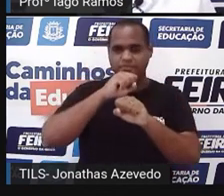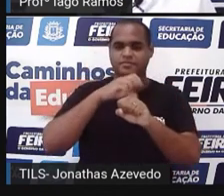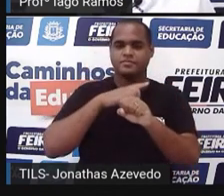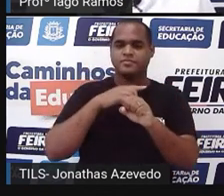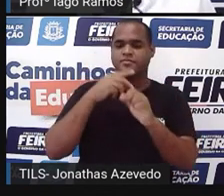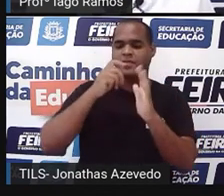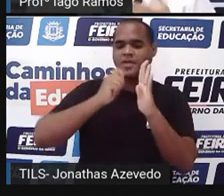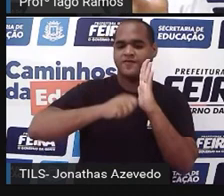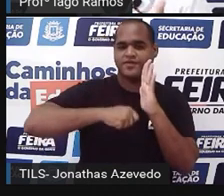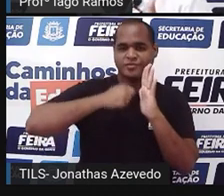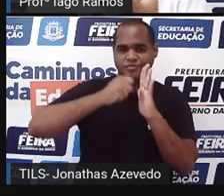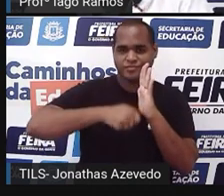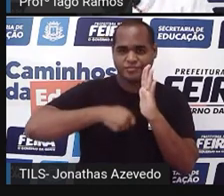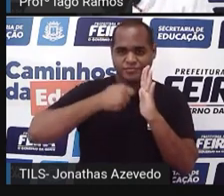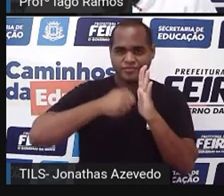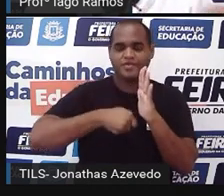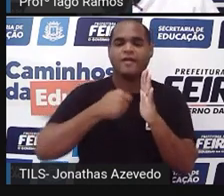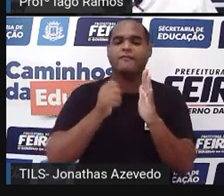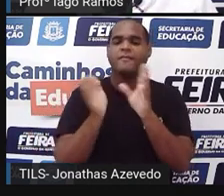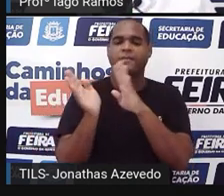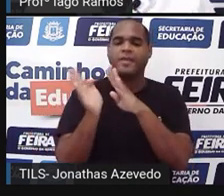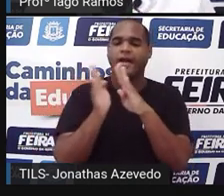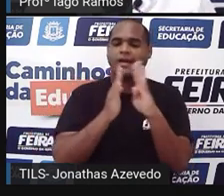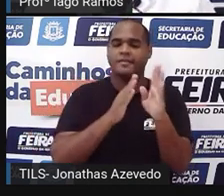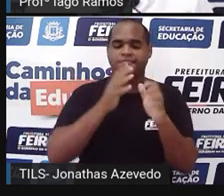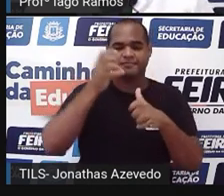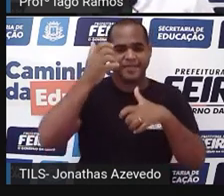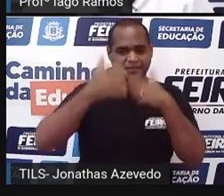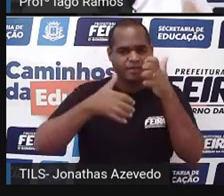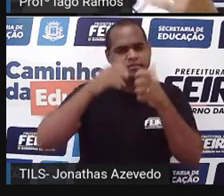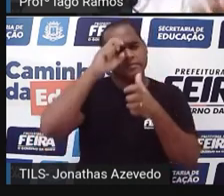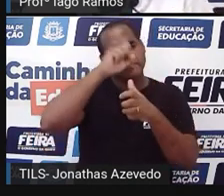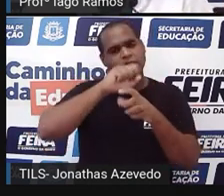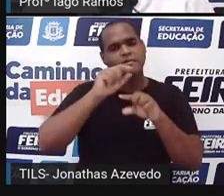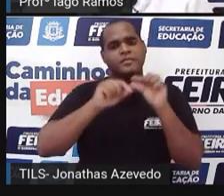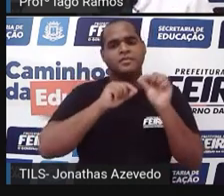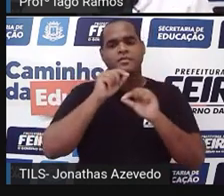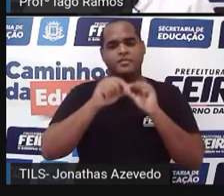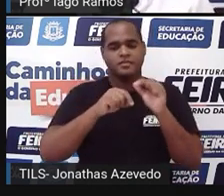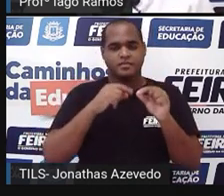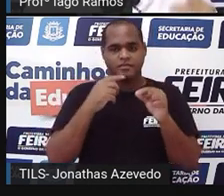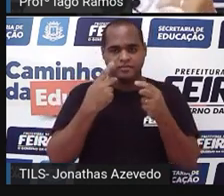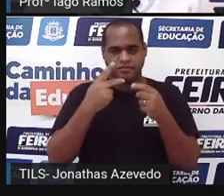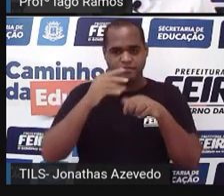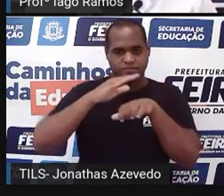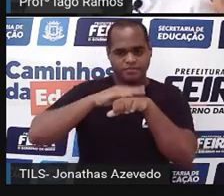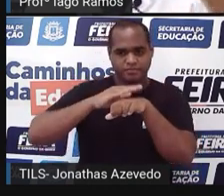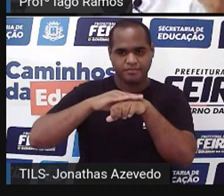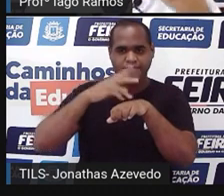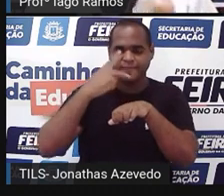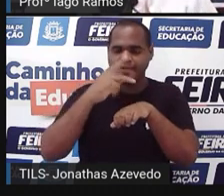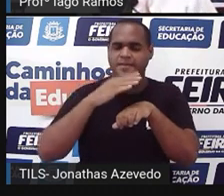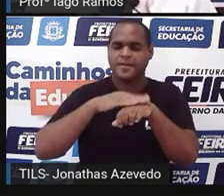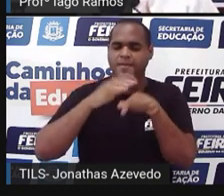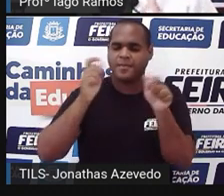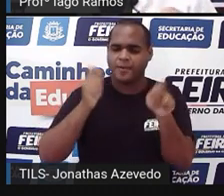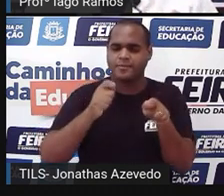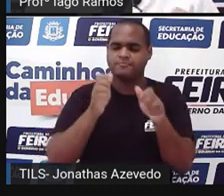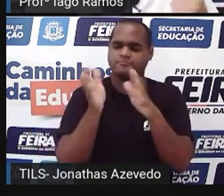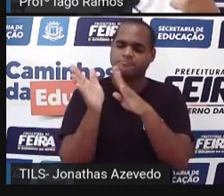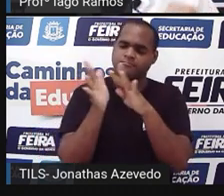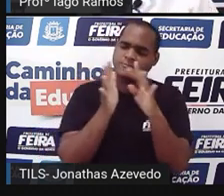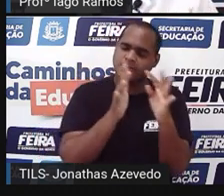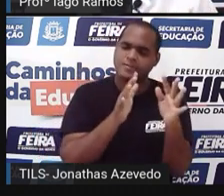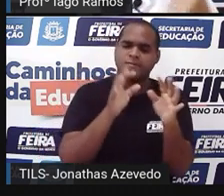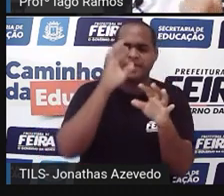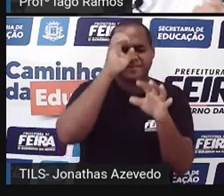como sugestão você gravar um áudio comentando sobre o que você aprendeu depois você mesmo você mesma pode escutar esse áudio